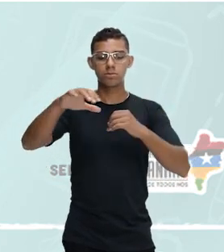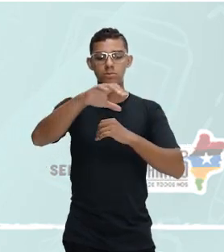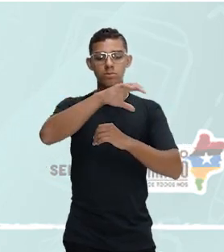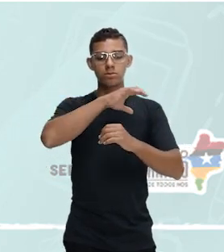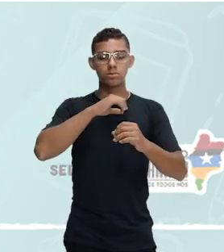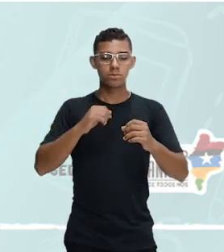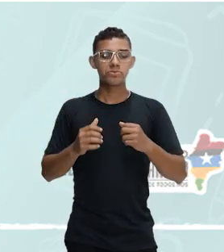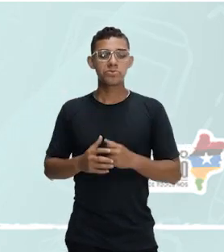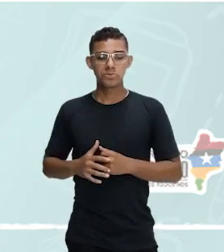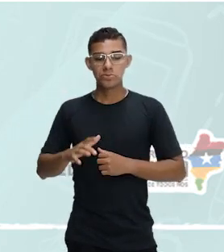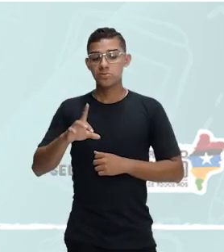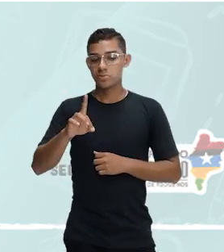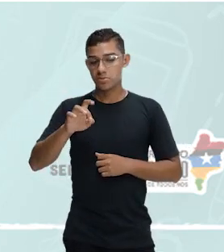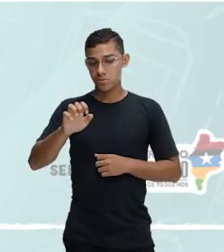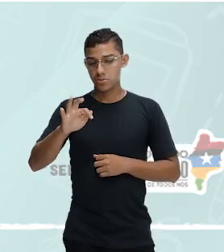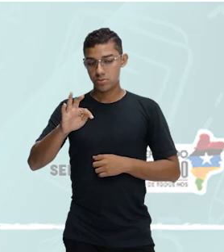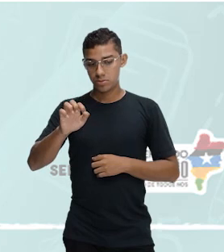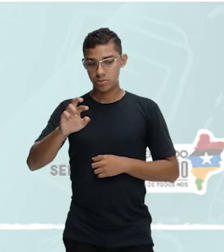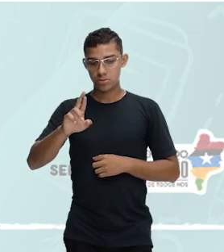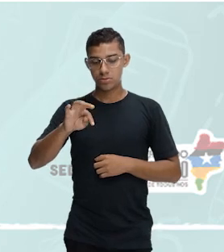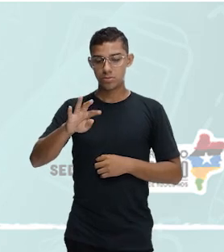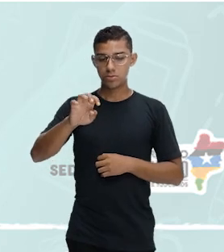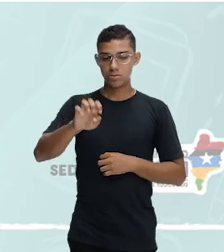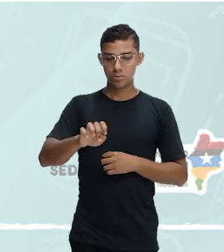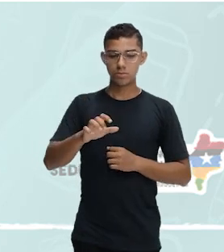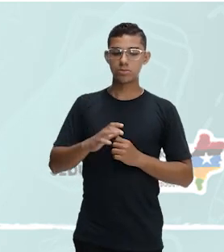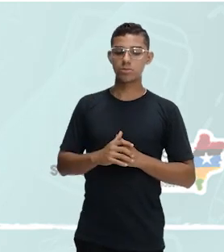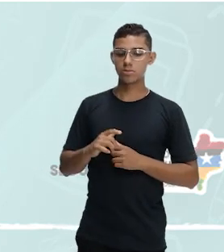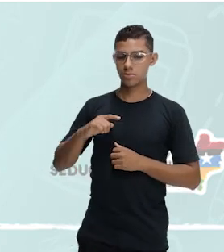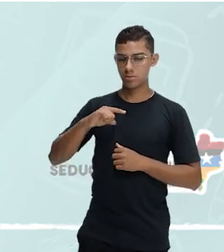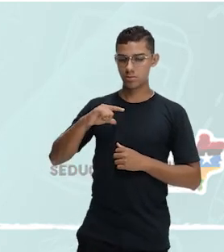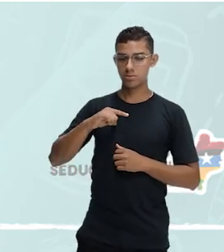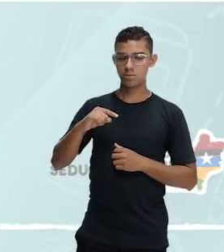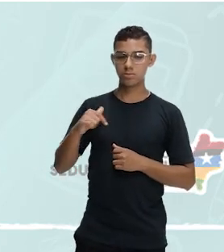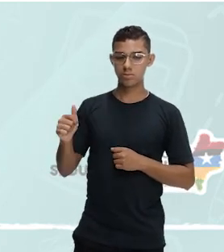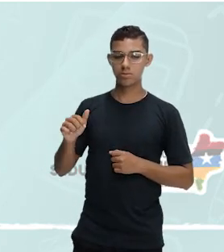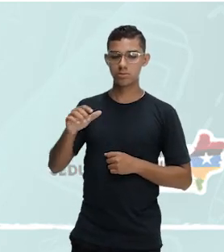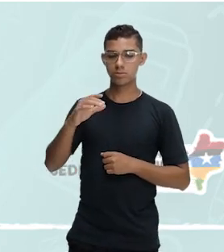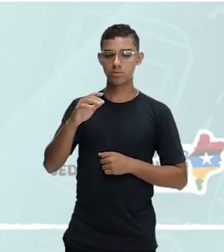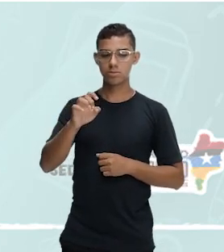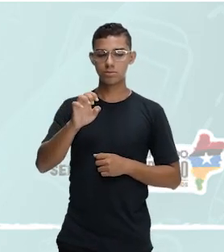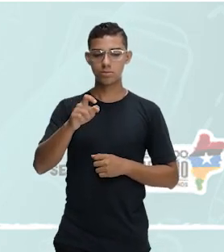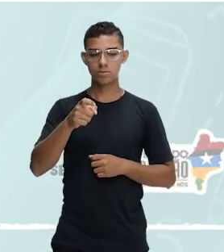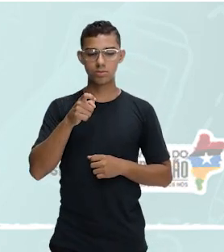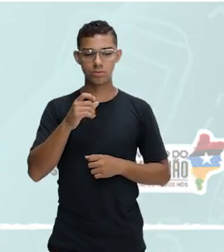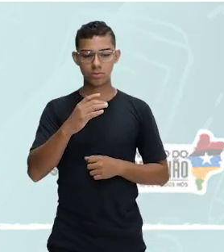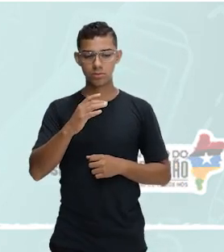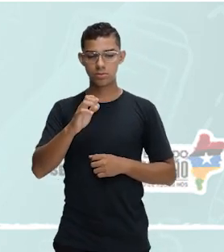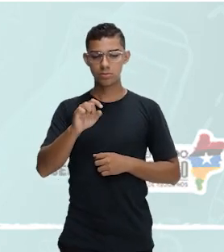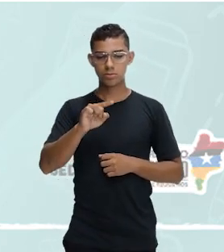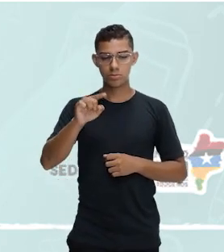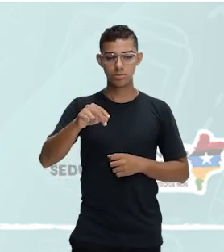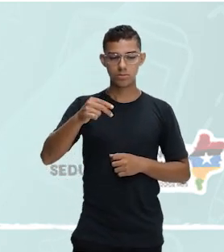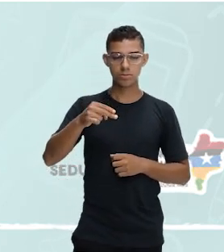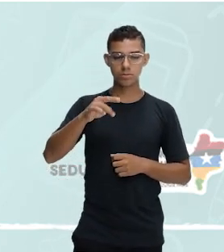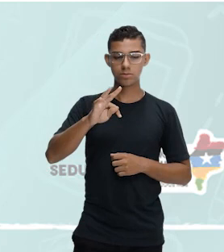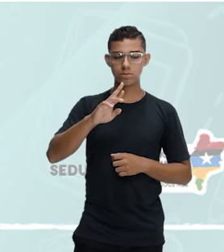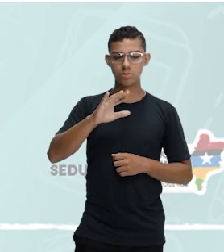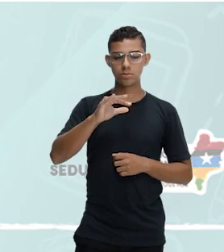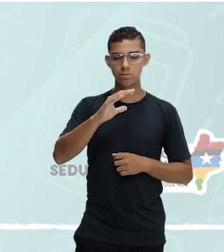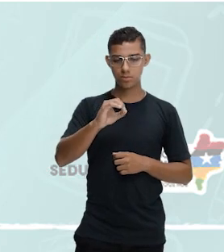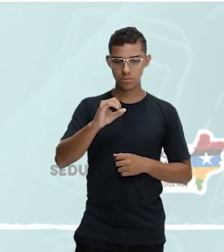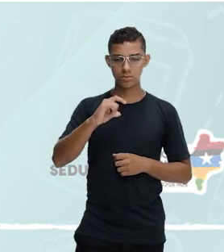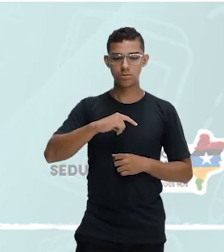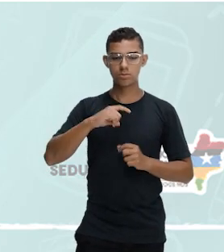né, do deferente. Portanto, o deferente é um círculo excêntrico em relação à Terra, para dar